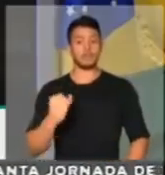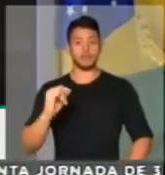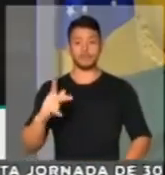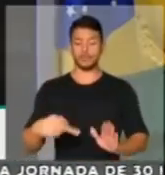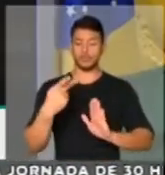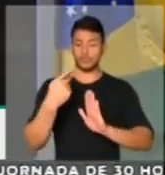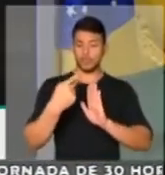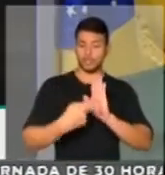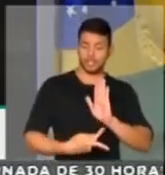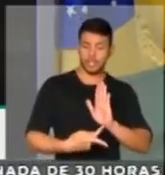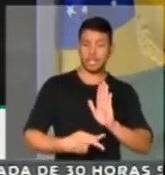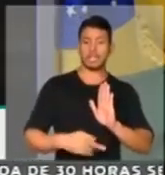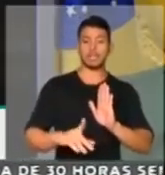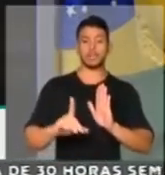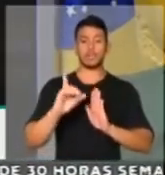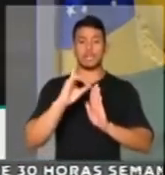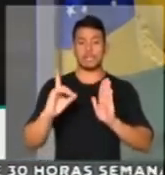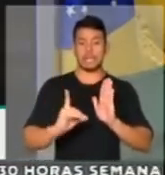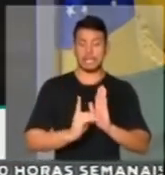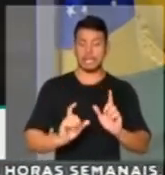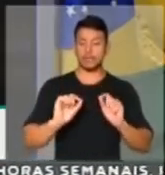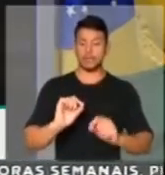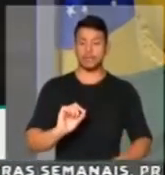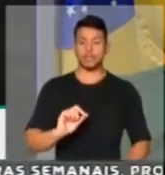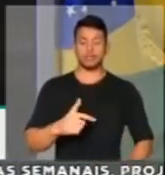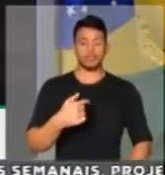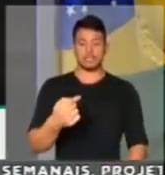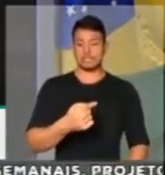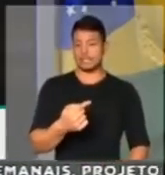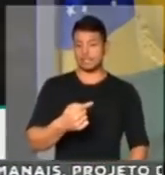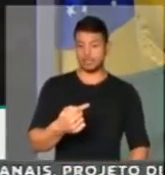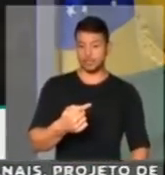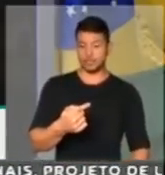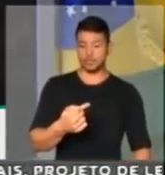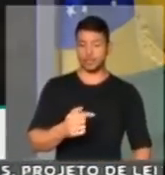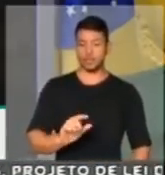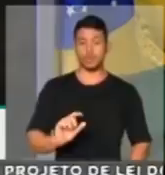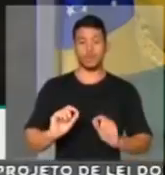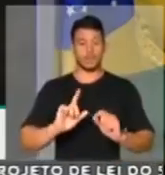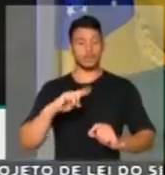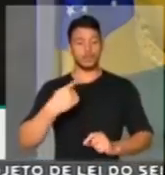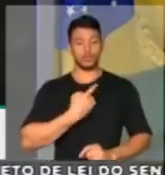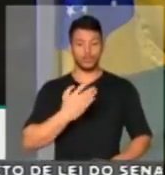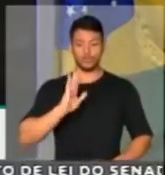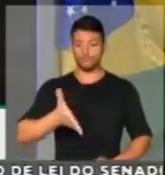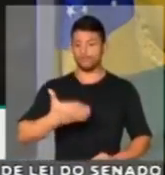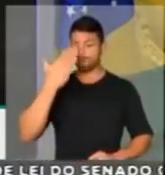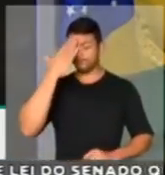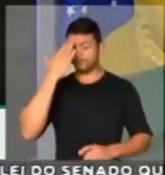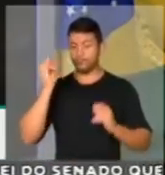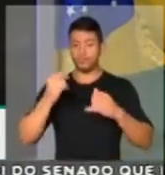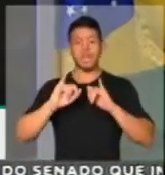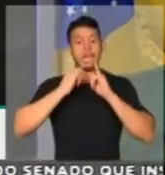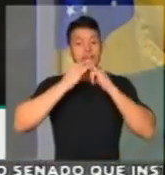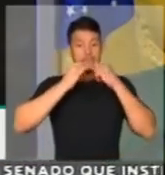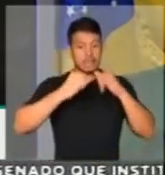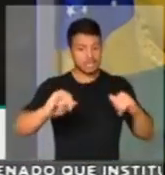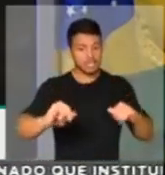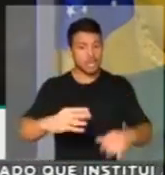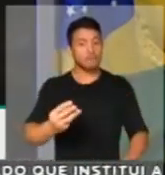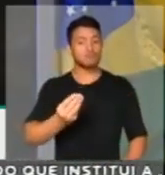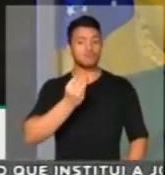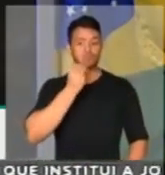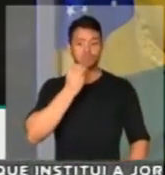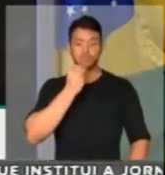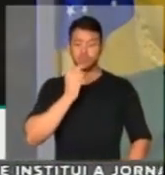decreto legislativo número 7 de 2019. Acho que é consenso aqui nessa casa que energia poderia ser uma das